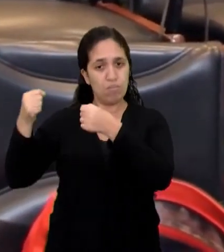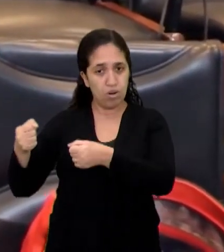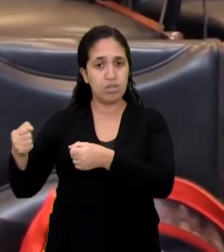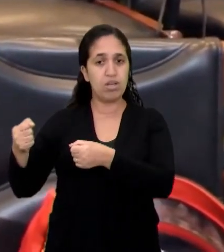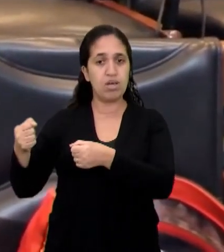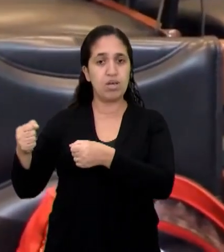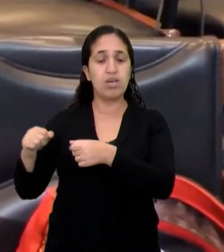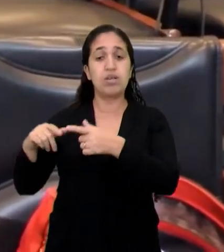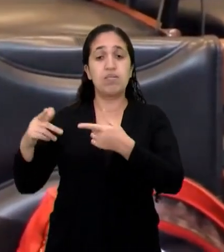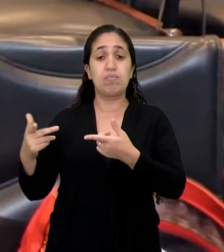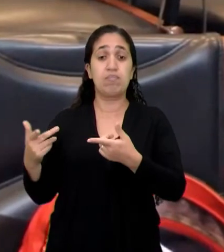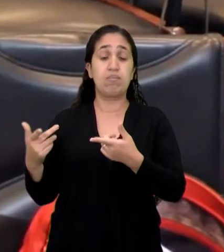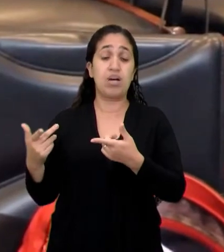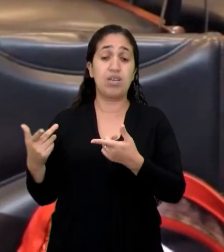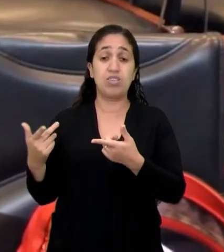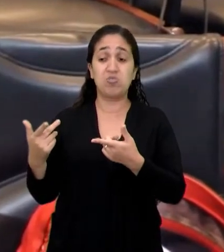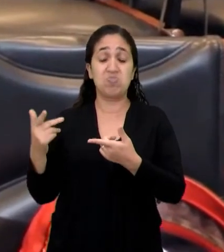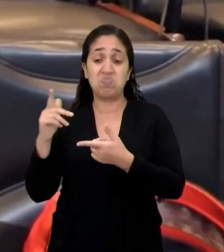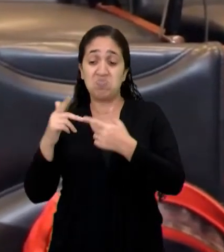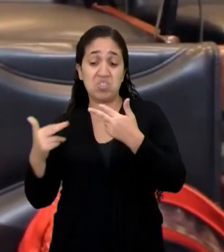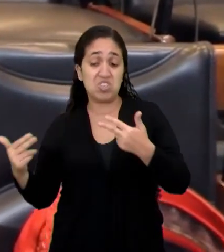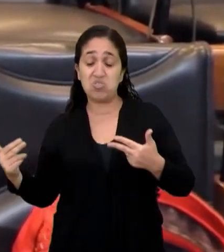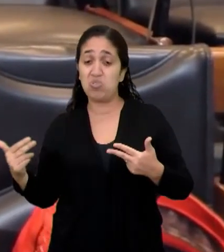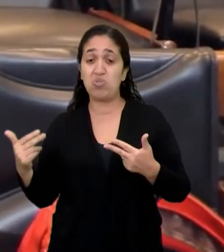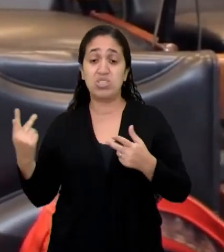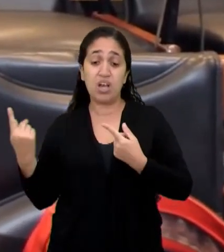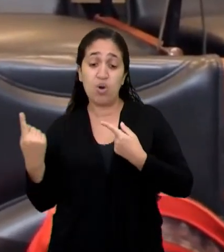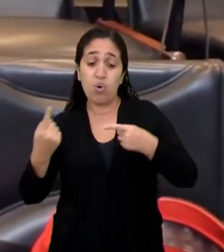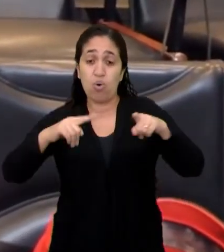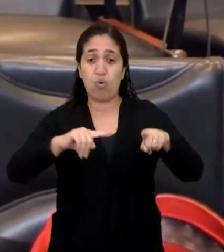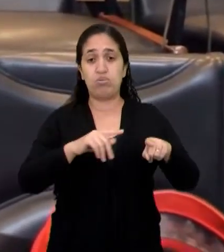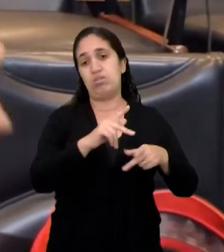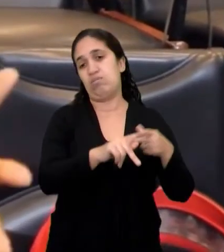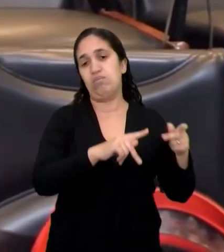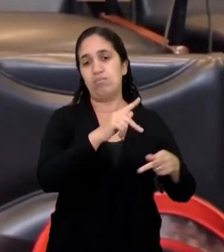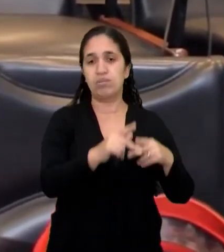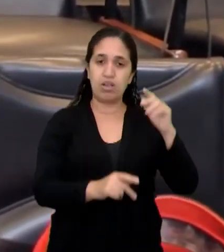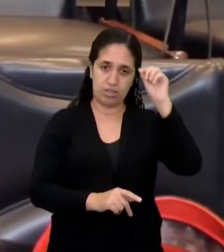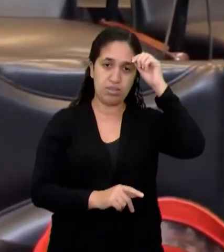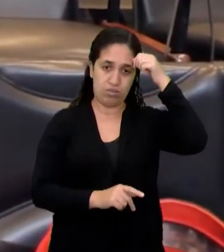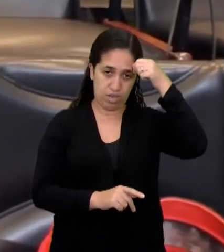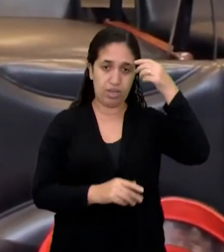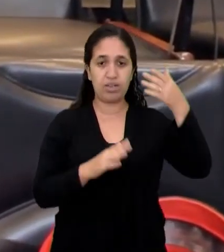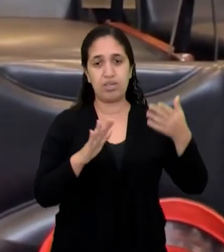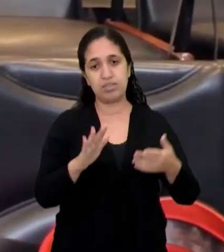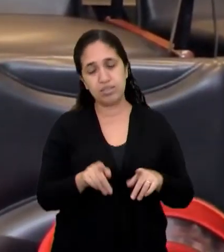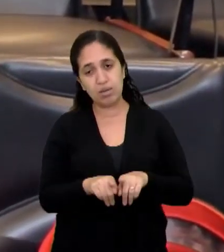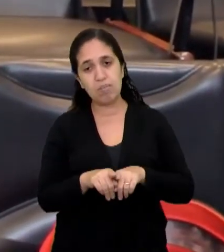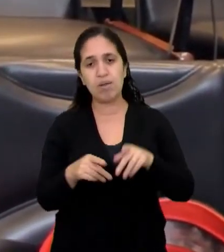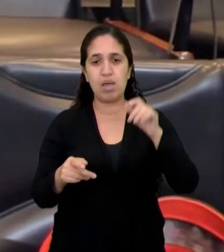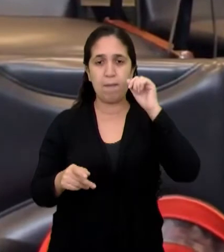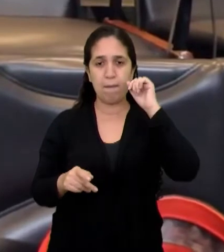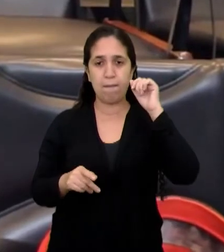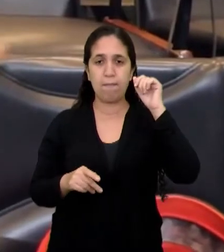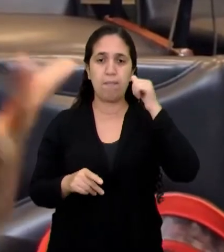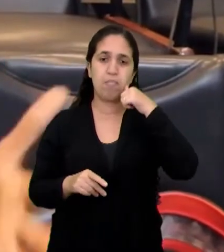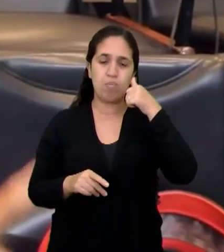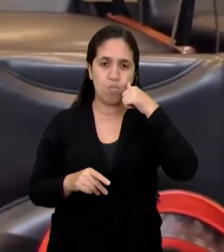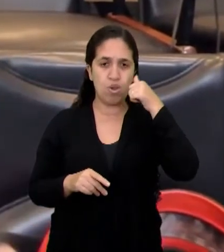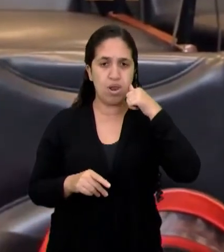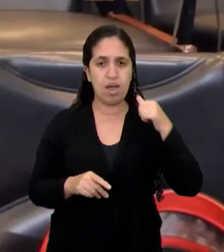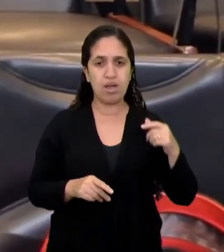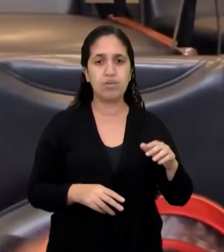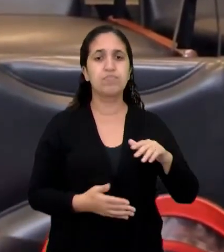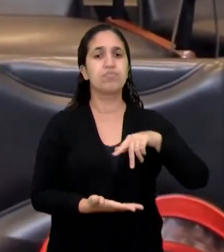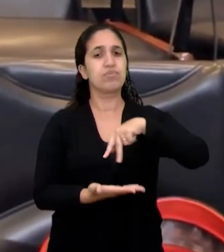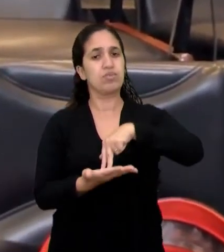mas reproduzindo lógicas que justamente vão contra ainda a população negra. Você pode ter mulheres ocupando espaços importantes, só que